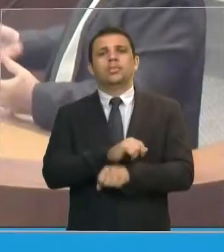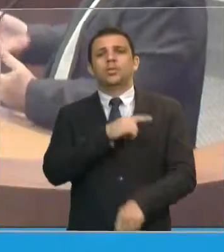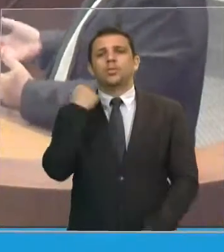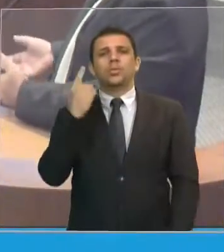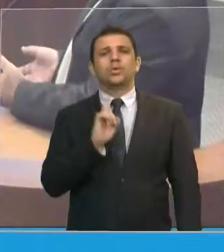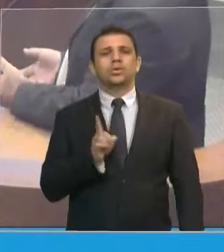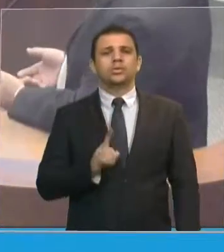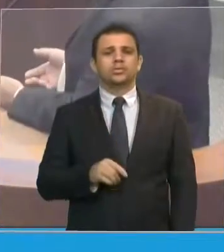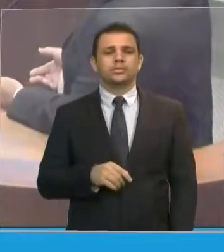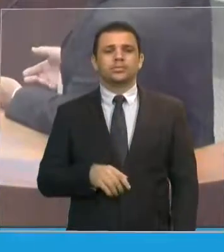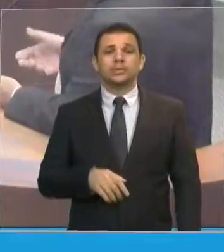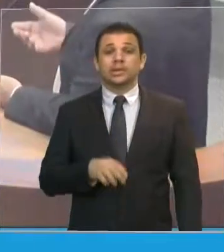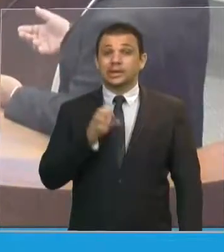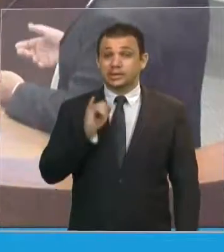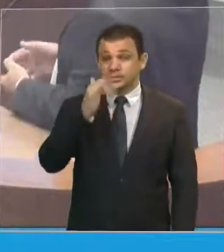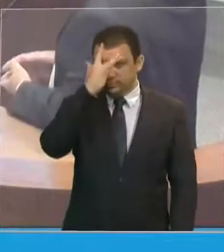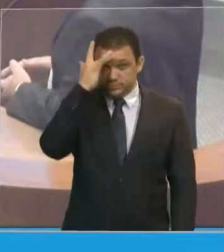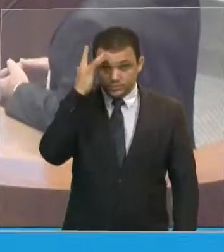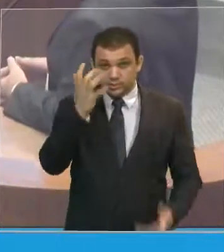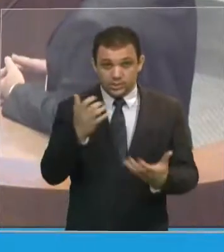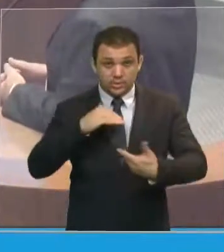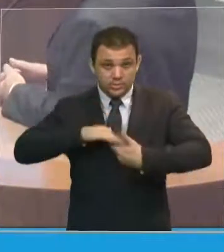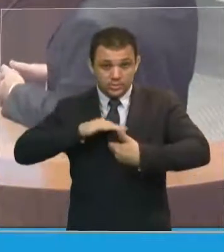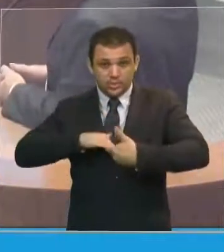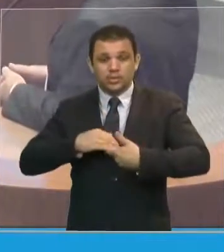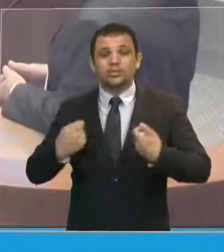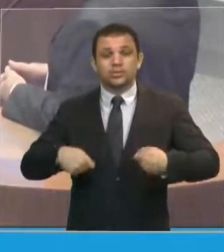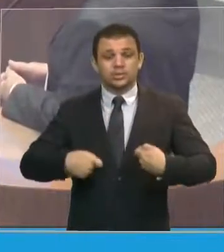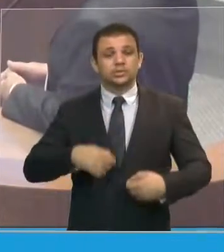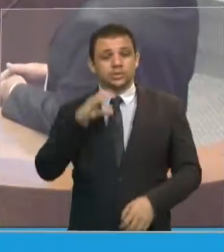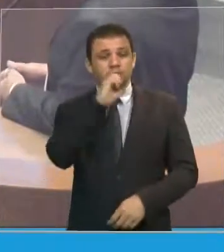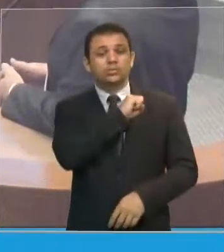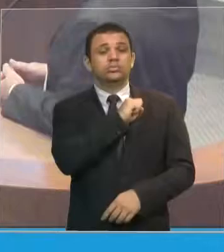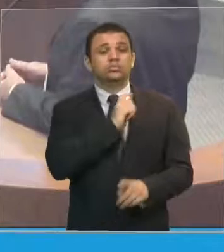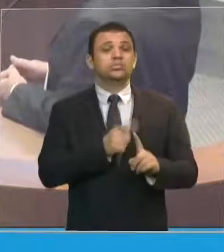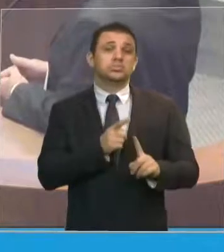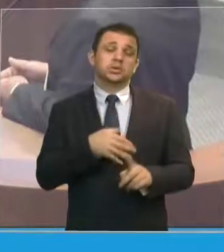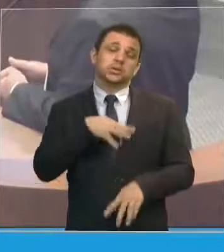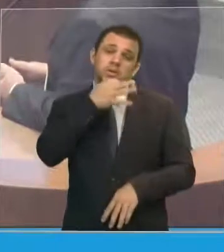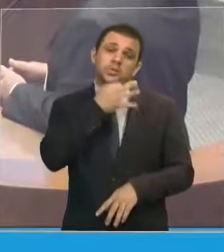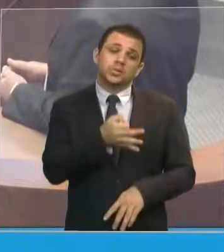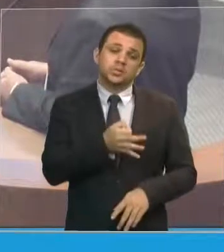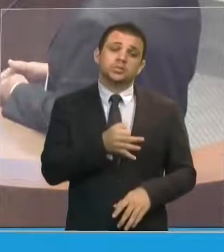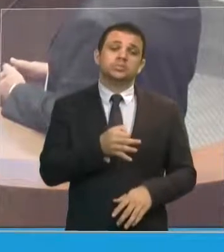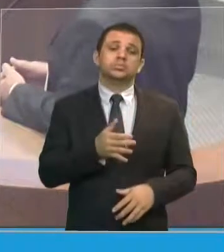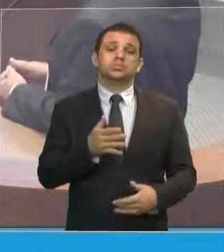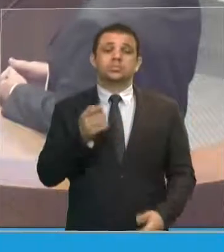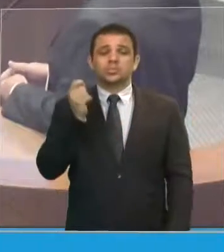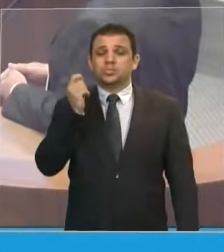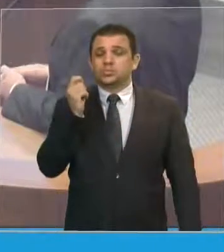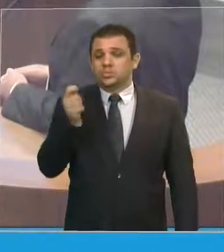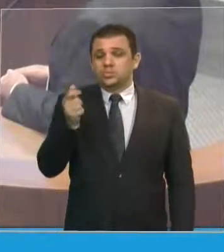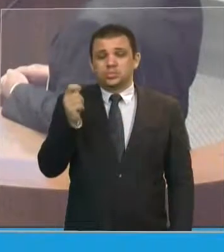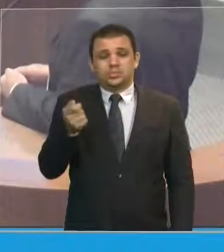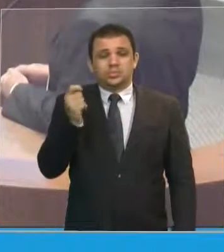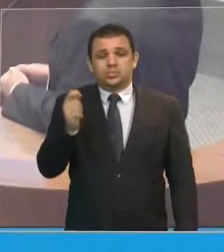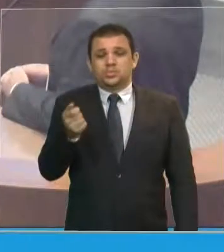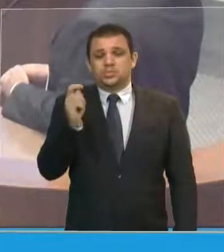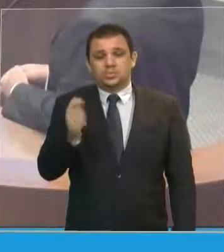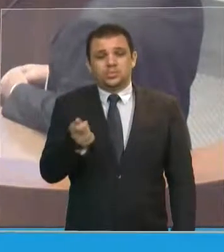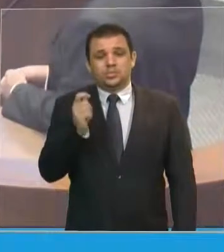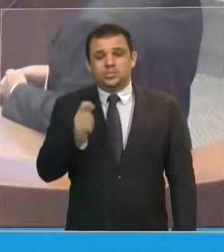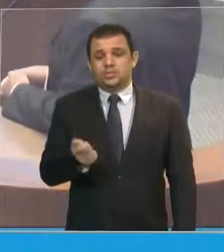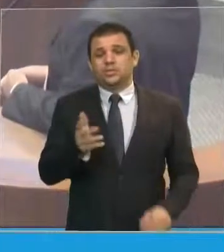Se alguém quiser me homenagear, que o faça, viu, professor Figueiredo? Porque eu acho que eu já estou para as homenagens póstumas,